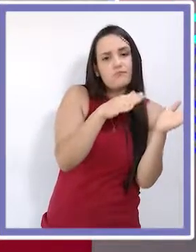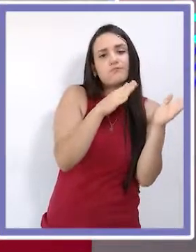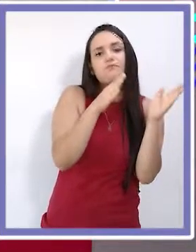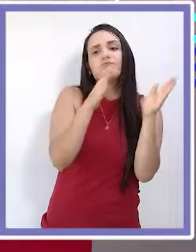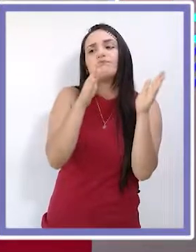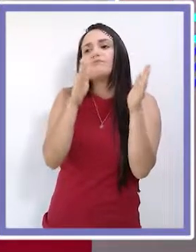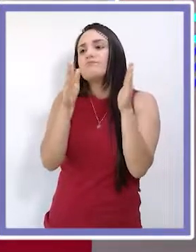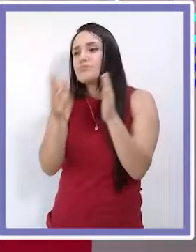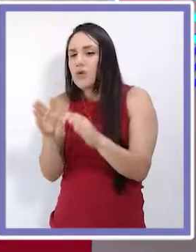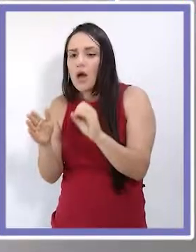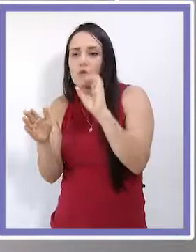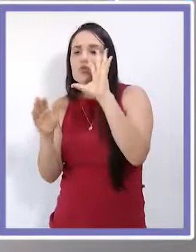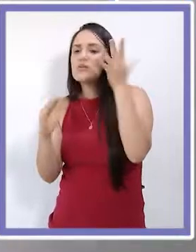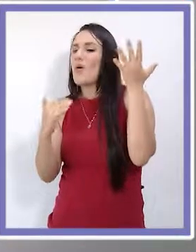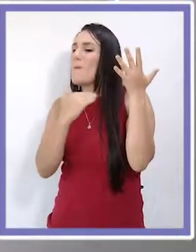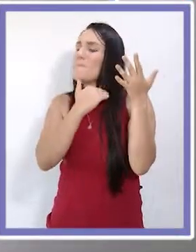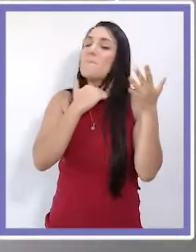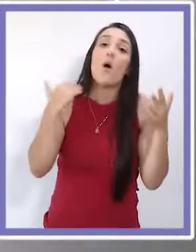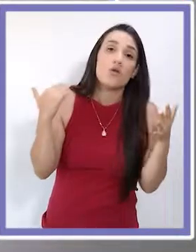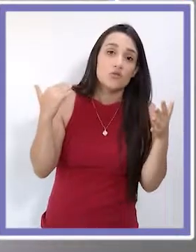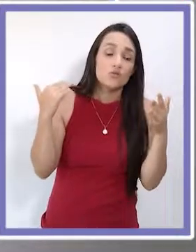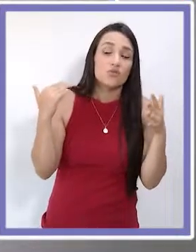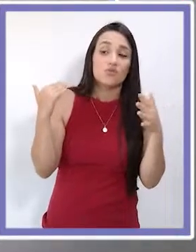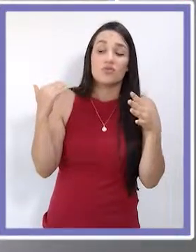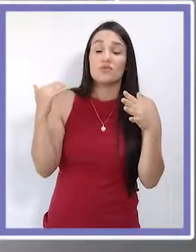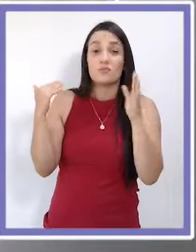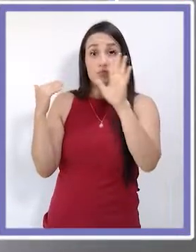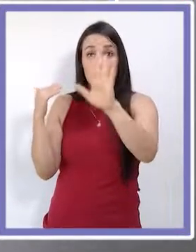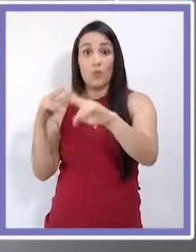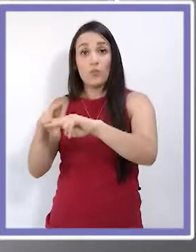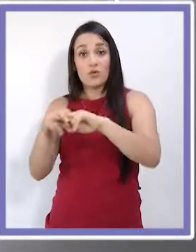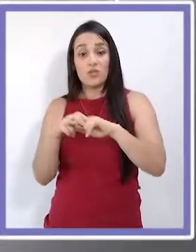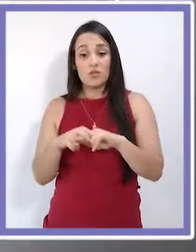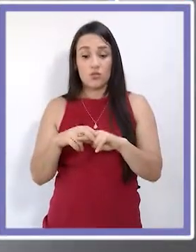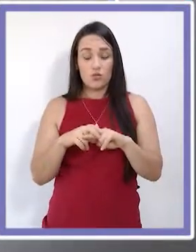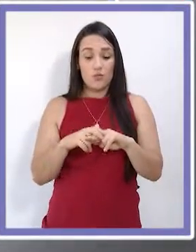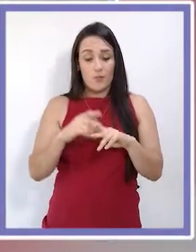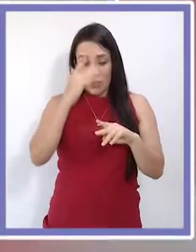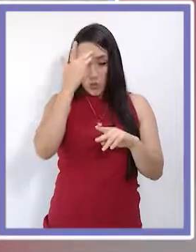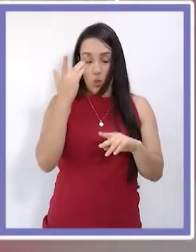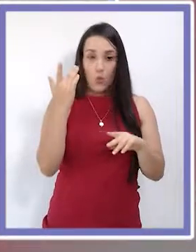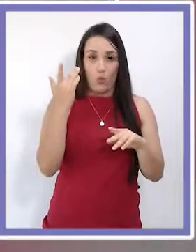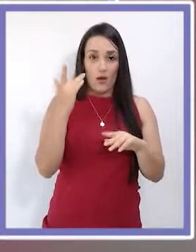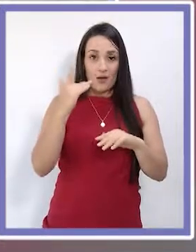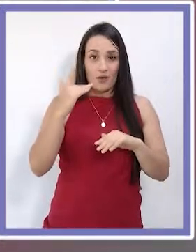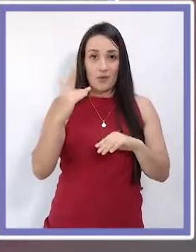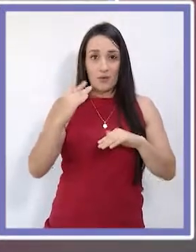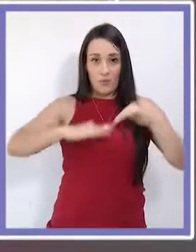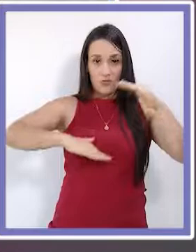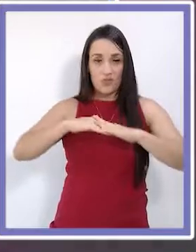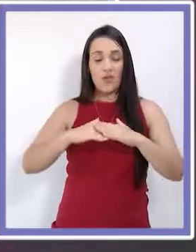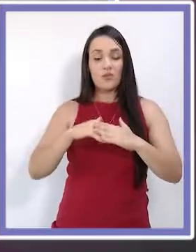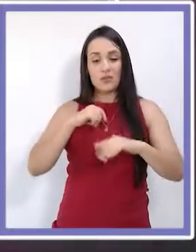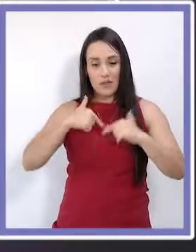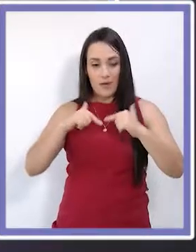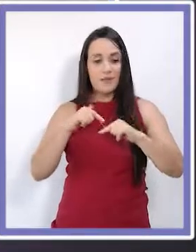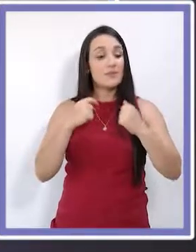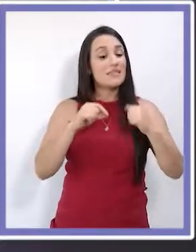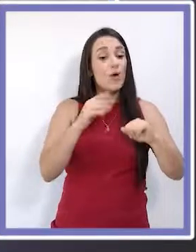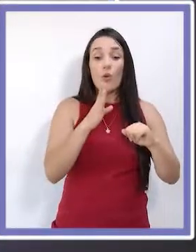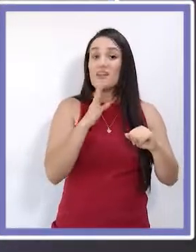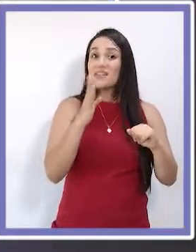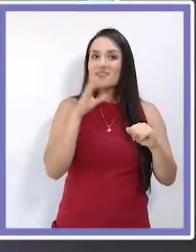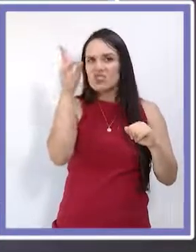com esse paciente, para daí ela chegar e conversar com a família. Antes de conversar com a família, ela tem que entender o que aconteceu com aquele